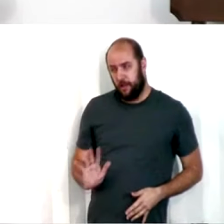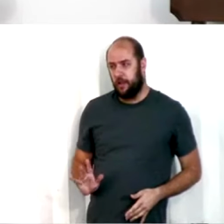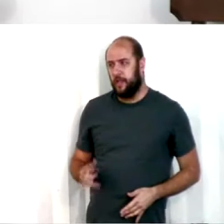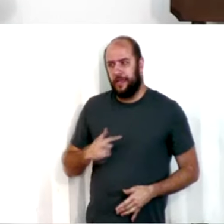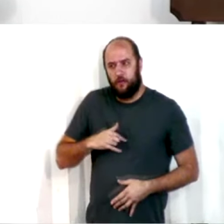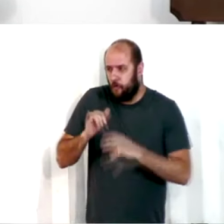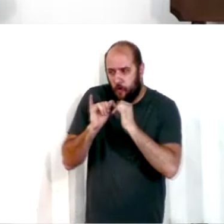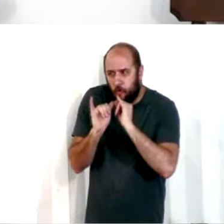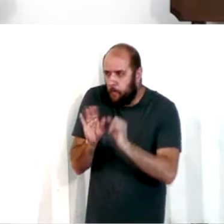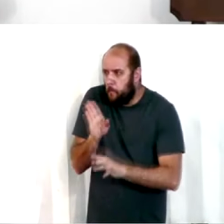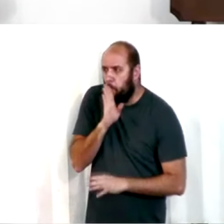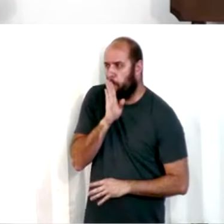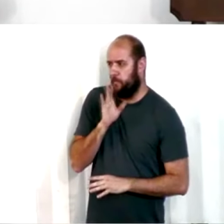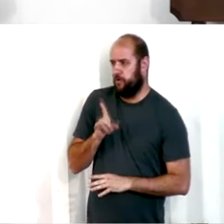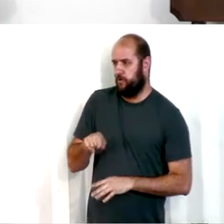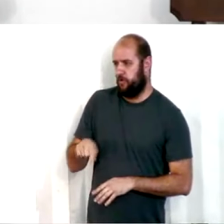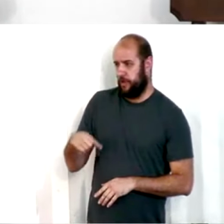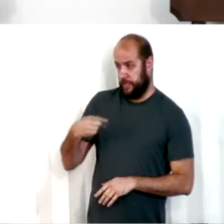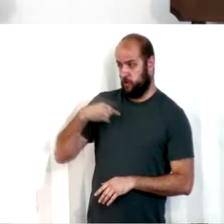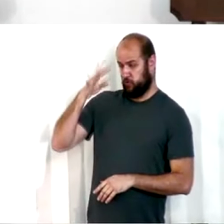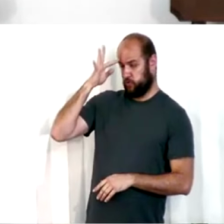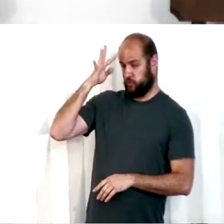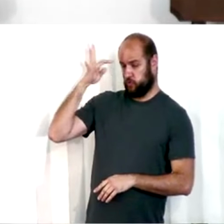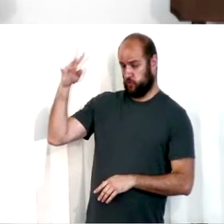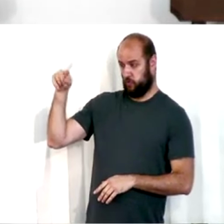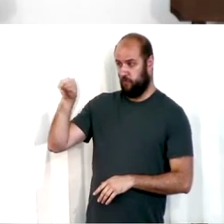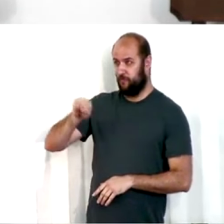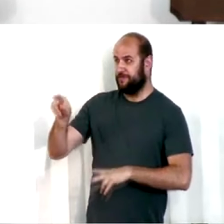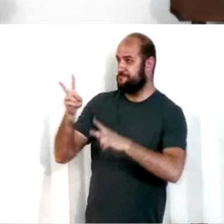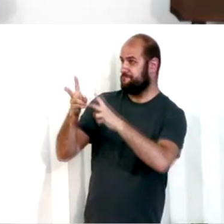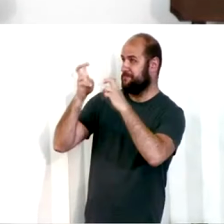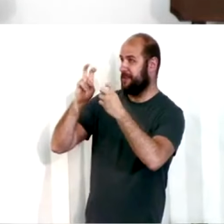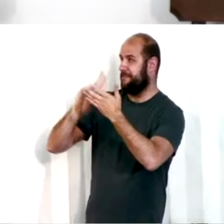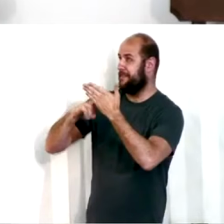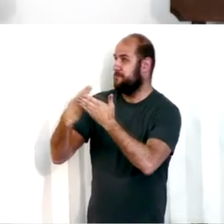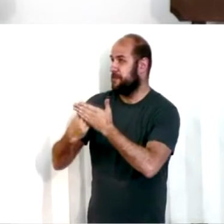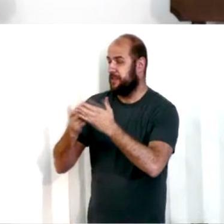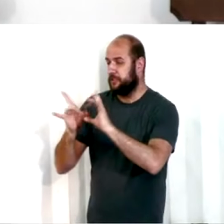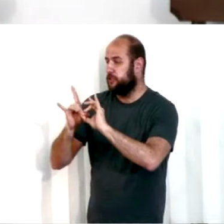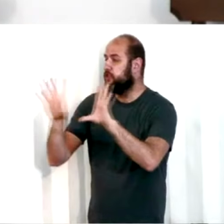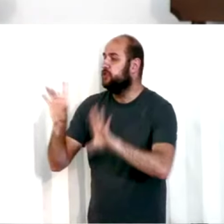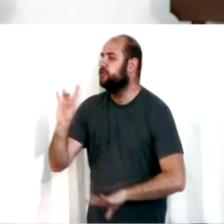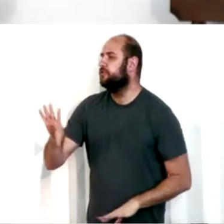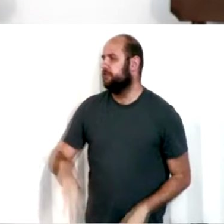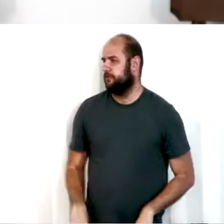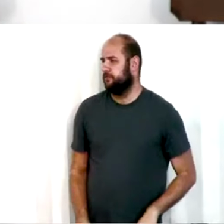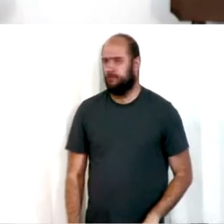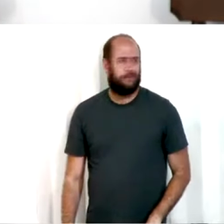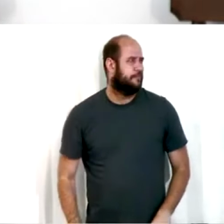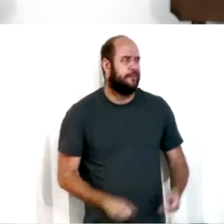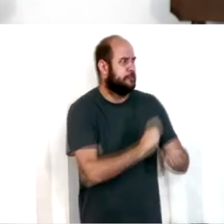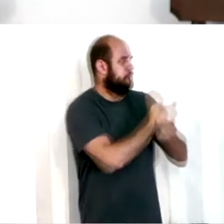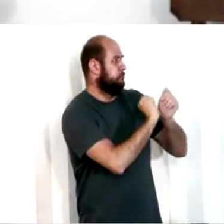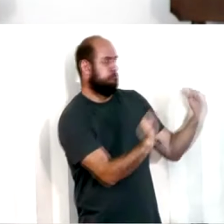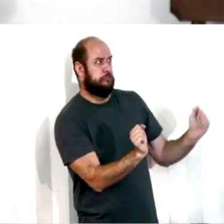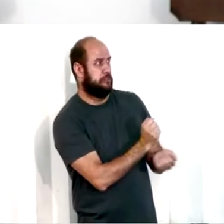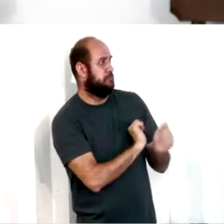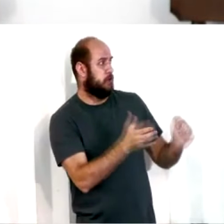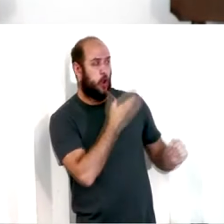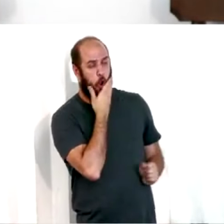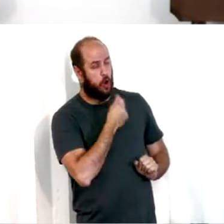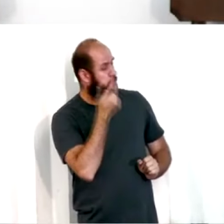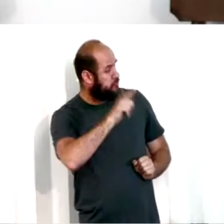vou contar o sonho. Revela e interpreta. Eles disseram, não tem jeito, não tem como. Isso não pode, isso é coisa dos deuses. Nenhum homem